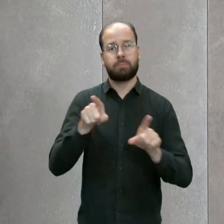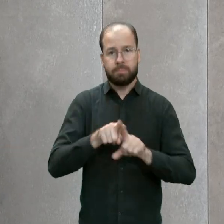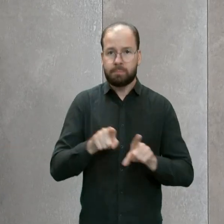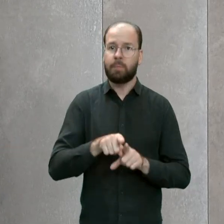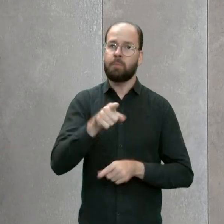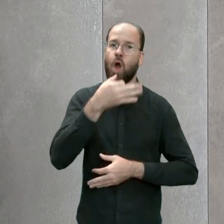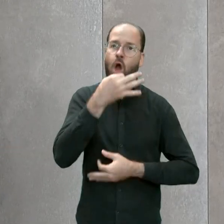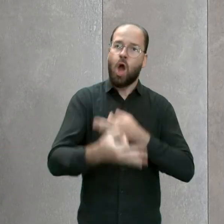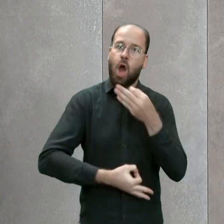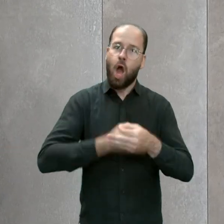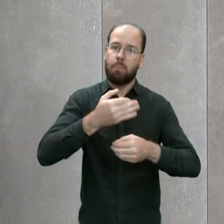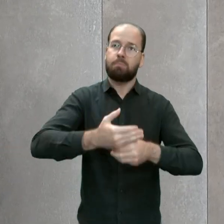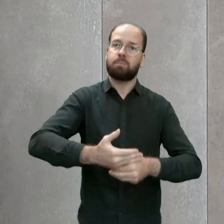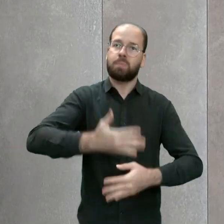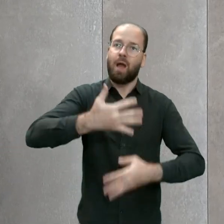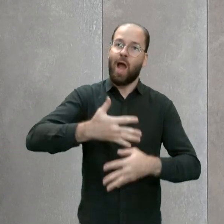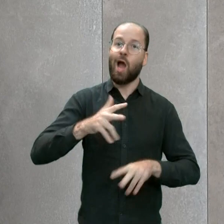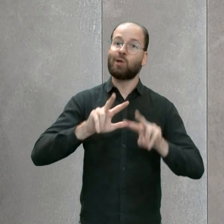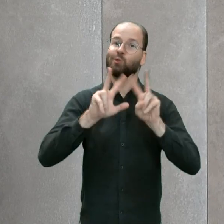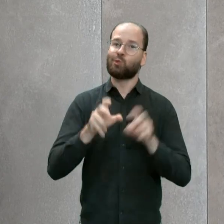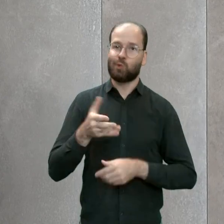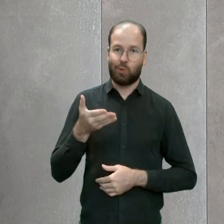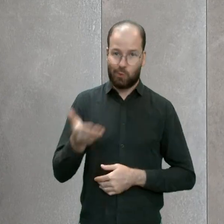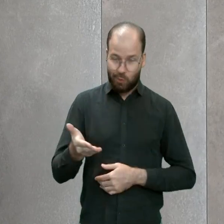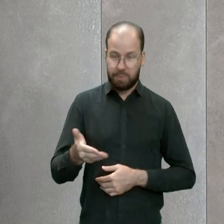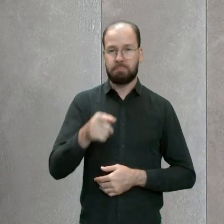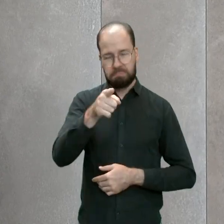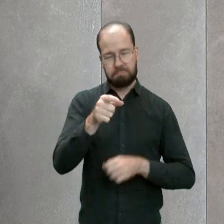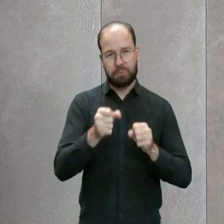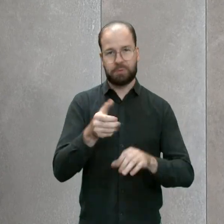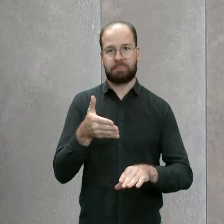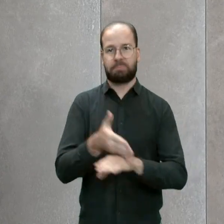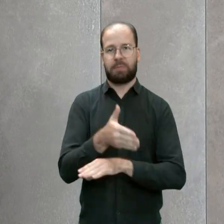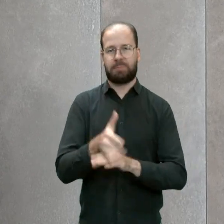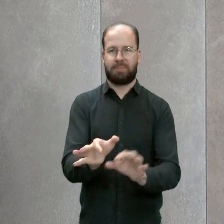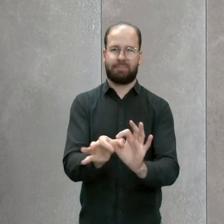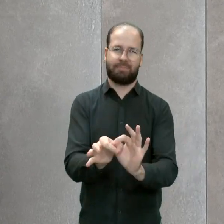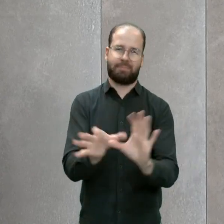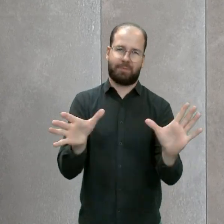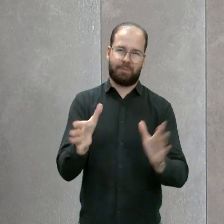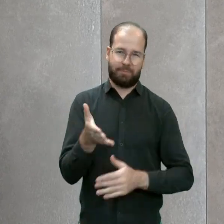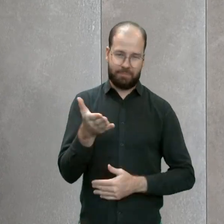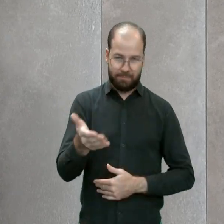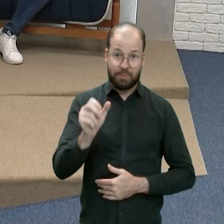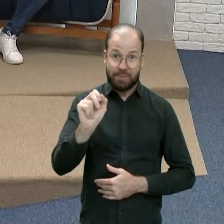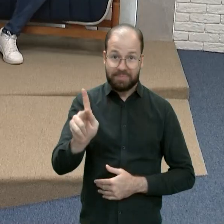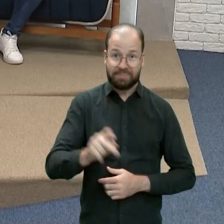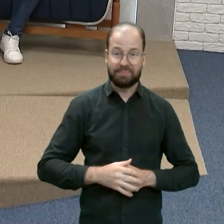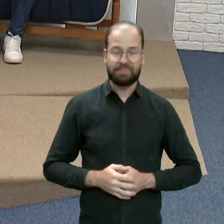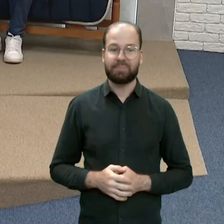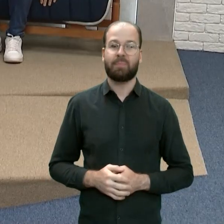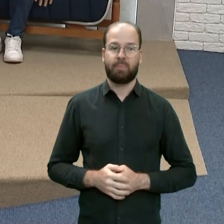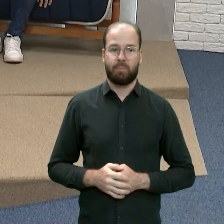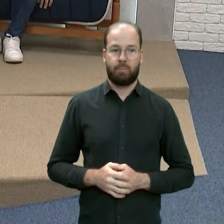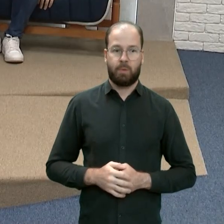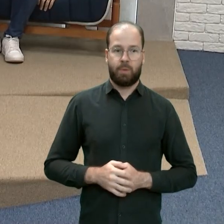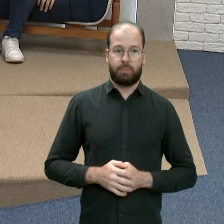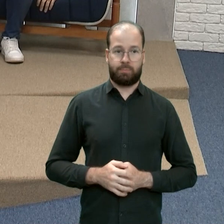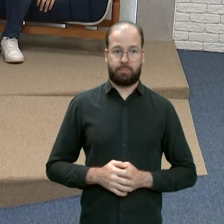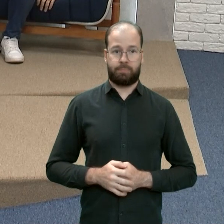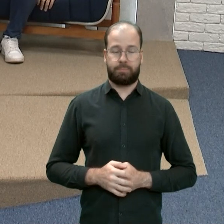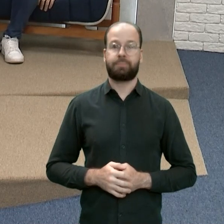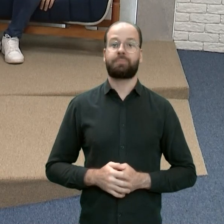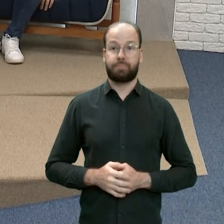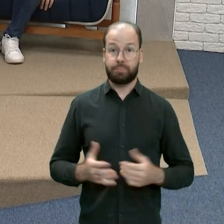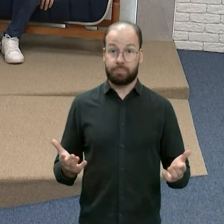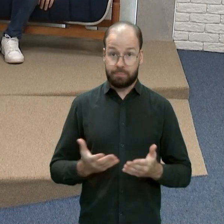um comentário sobre o programa. Você também pode então participar aqui junto com a gente, tá bom? E aqui no estúdio hoje o